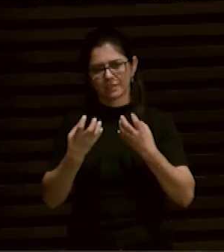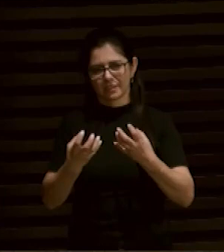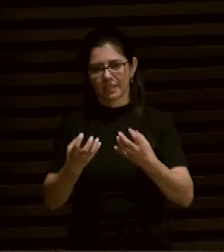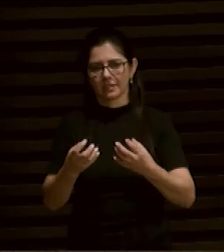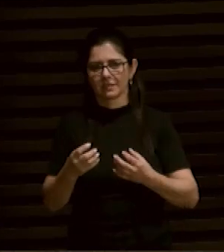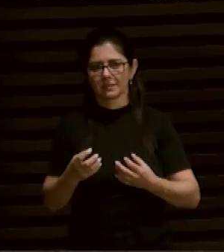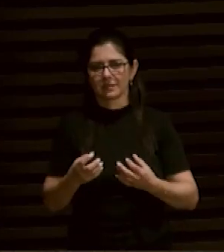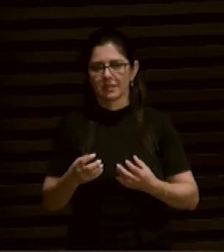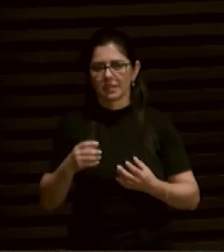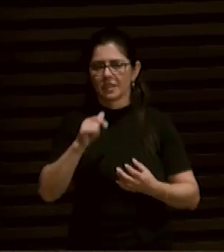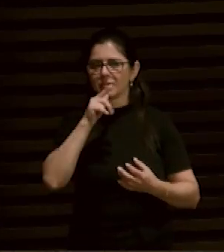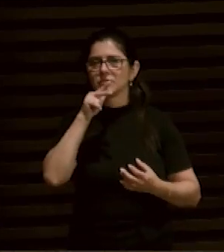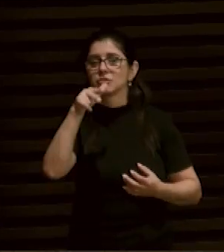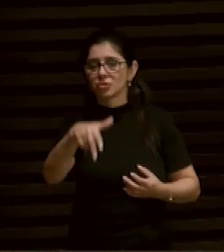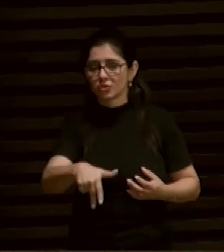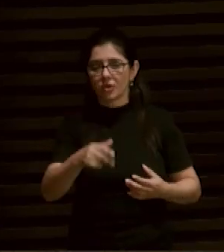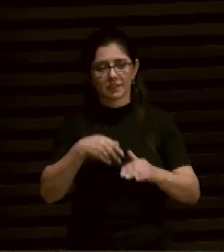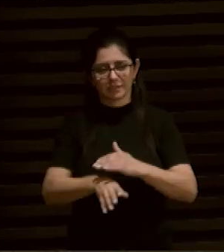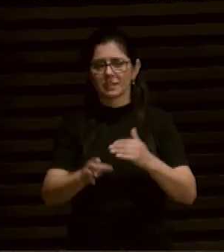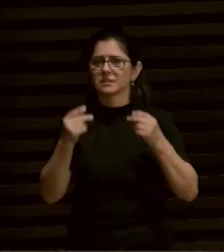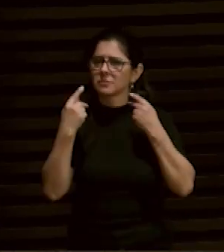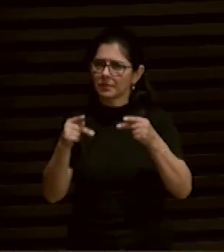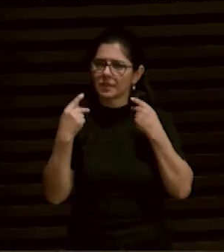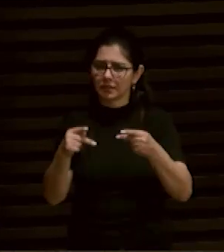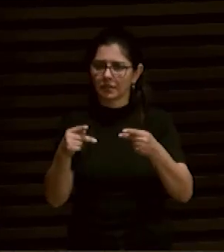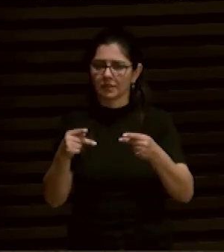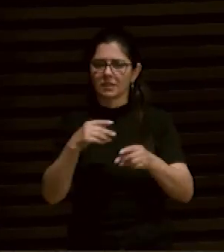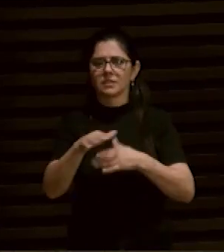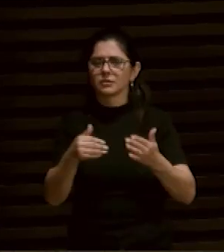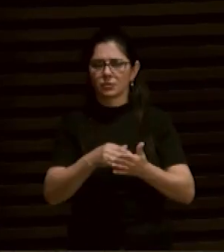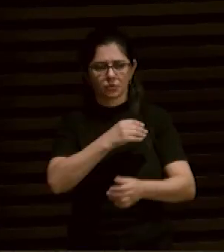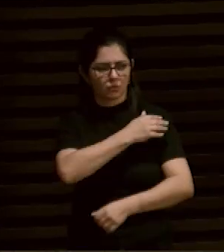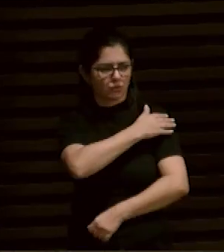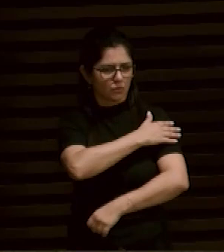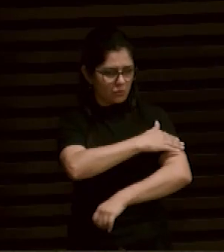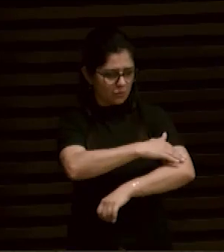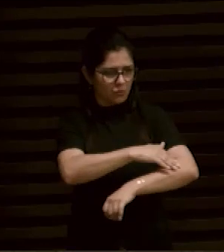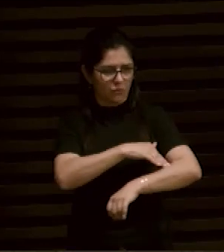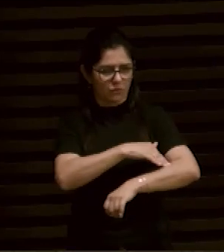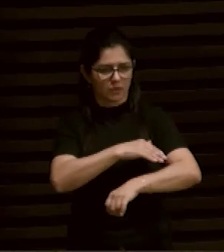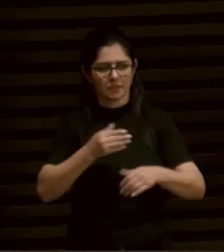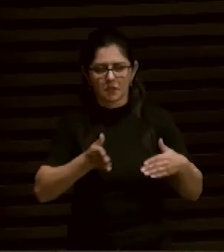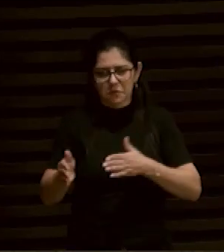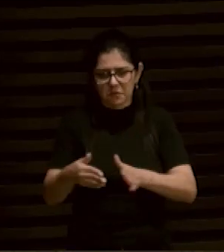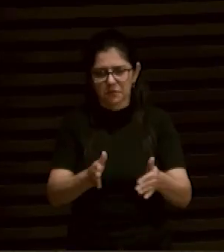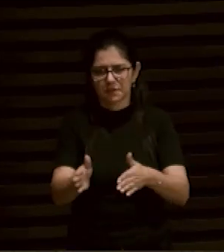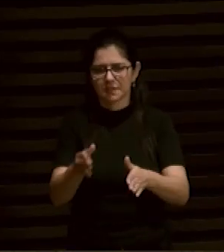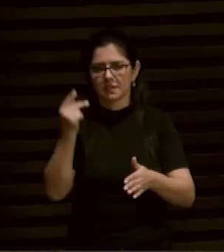para poder falar para eles, naquelas esquinas, naqueles guetos, no meio daquelas famílias